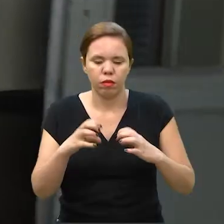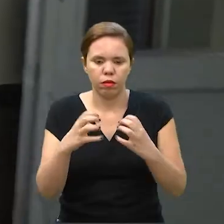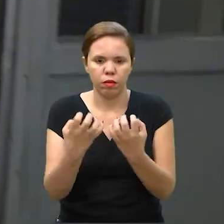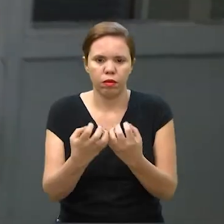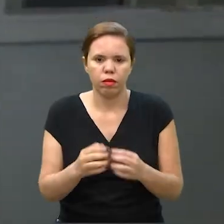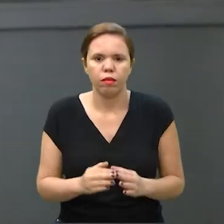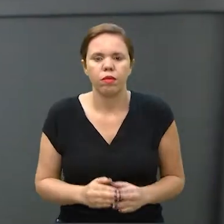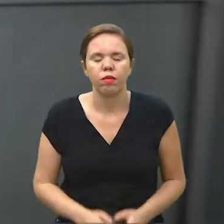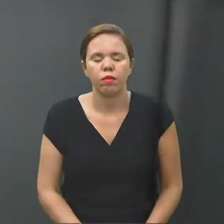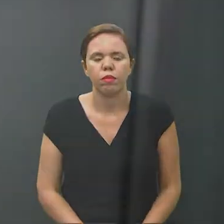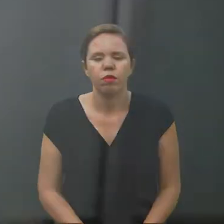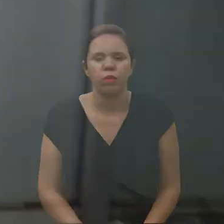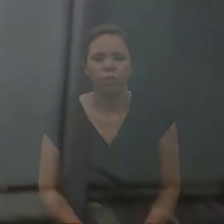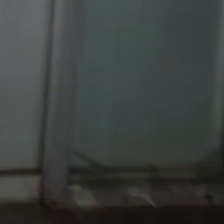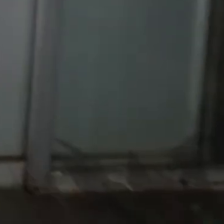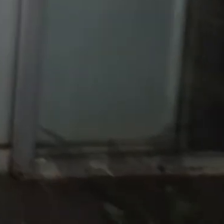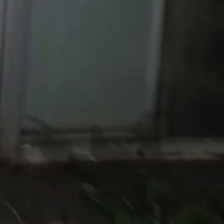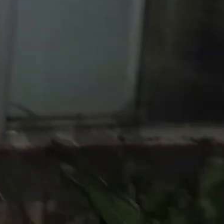casa.